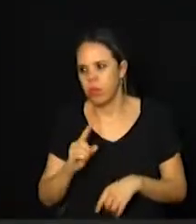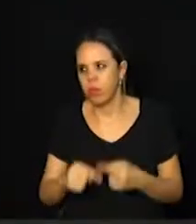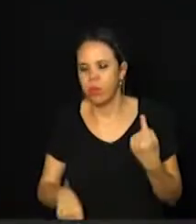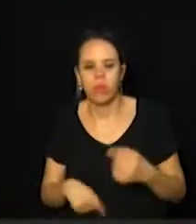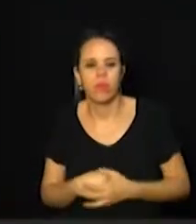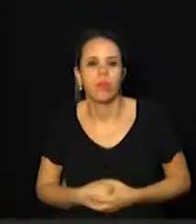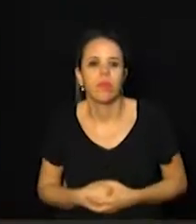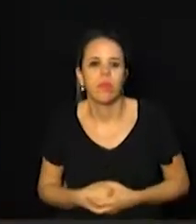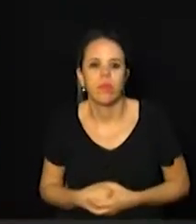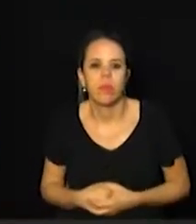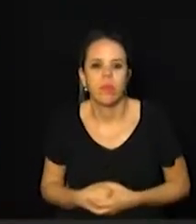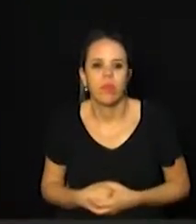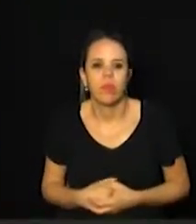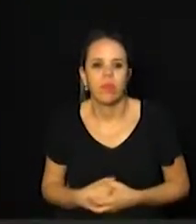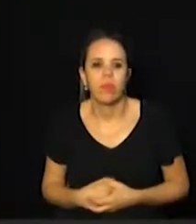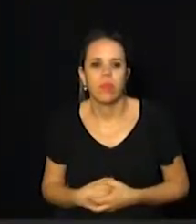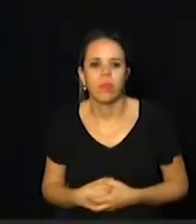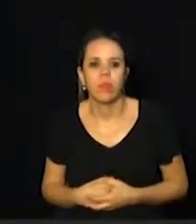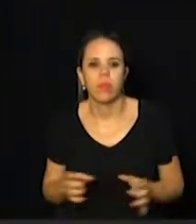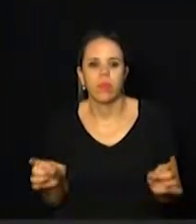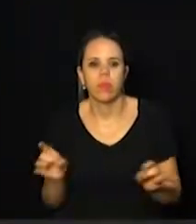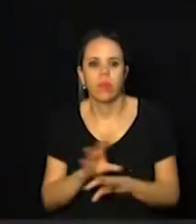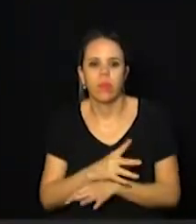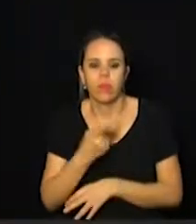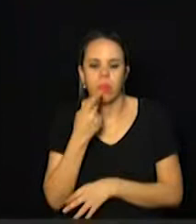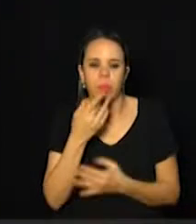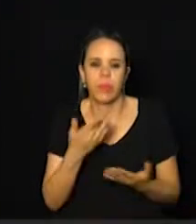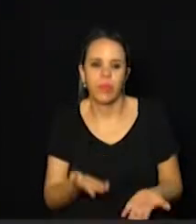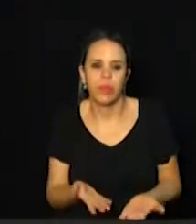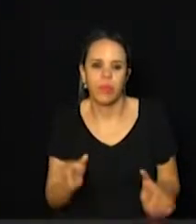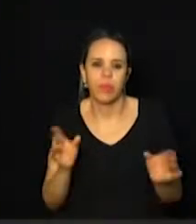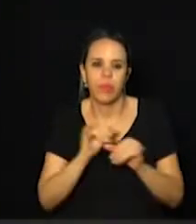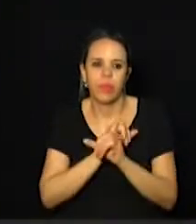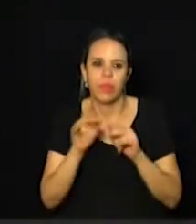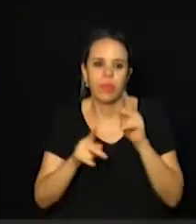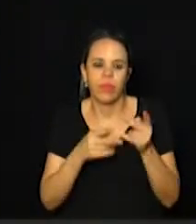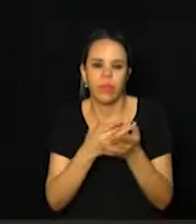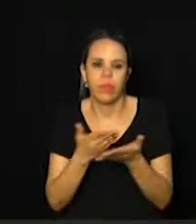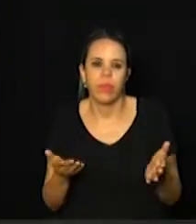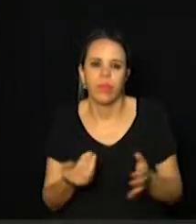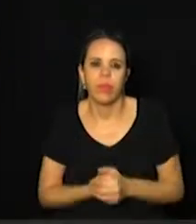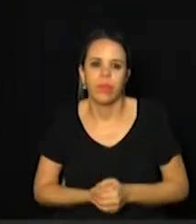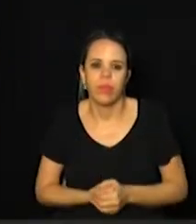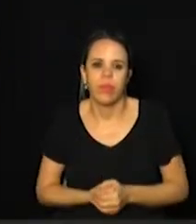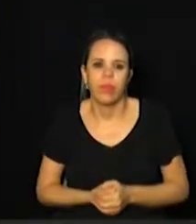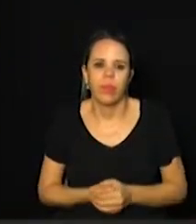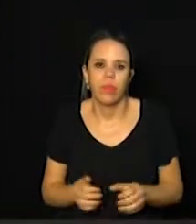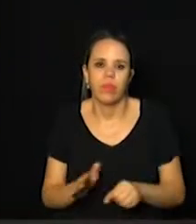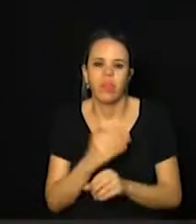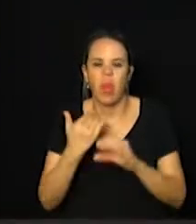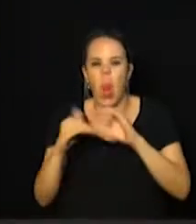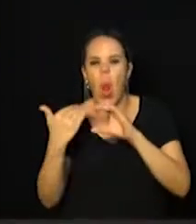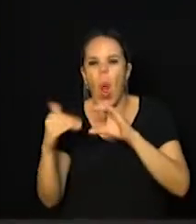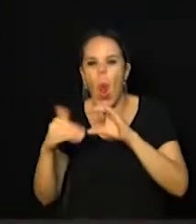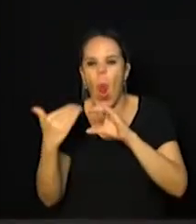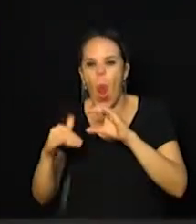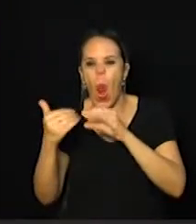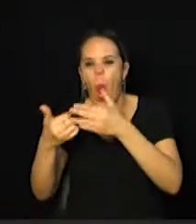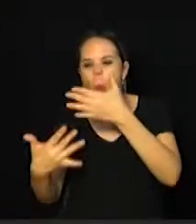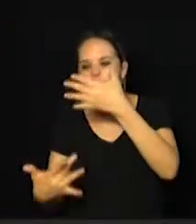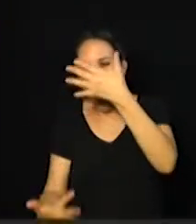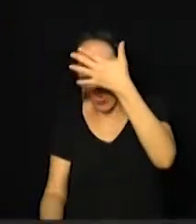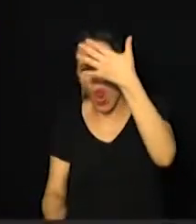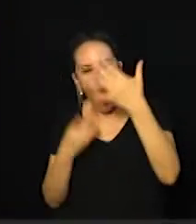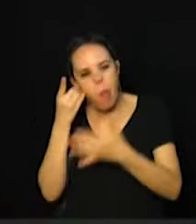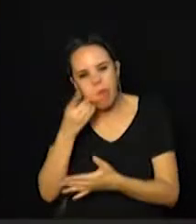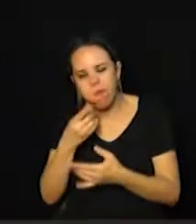então eu eu termino aqui a minha fala conclamando a população que encha as caixas desses